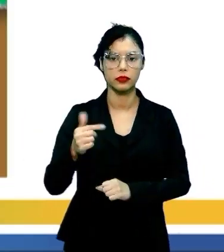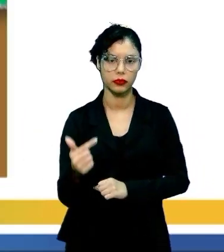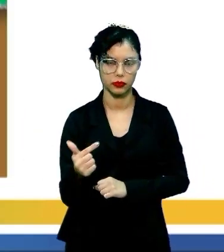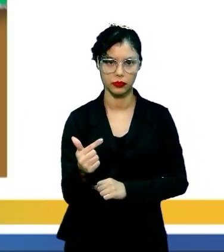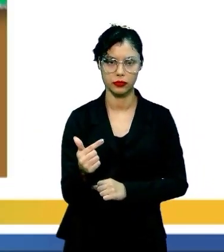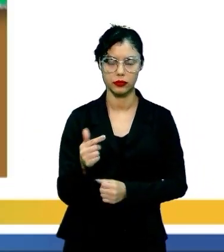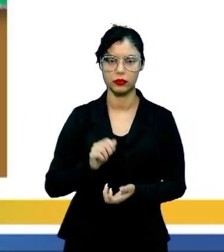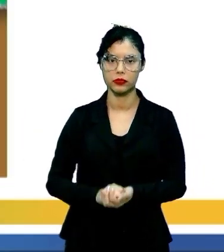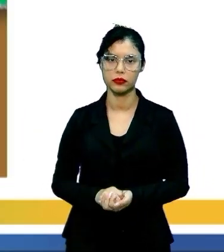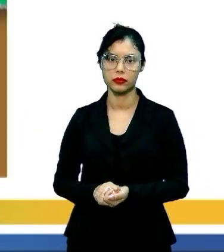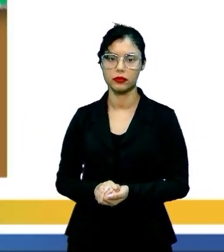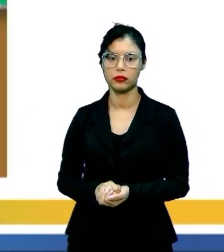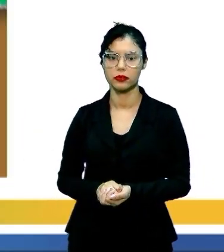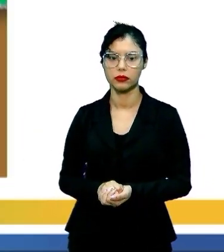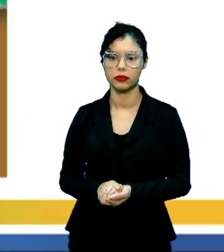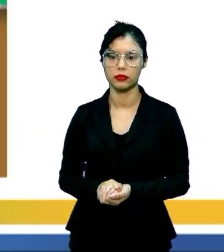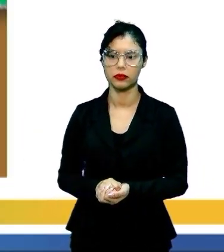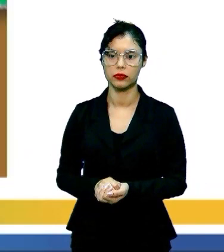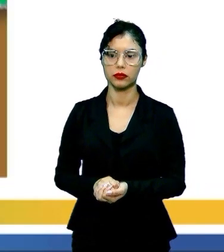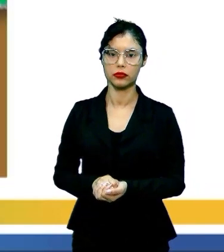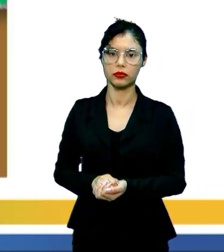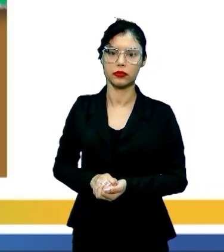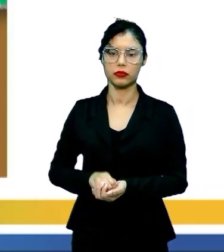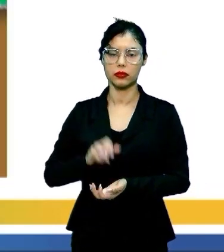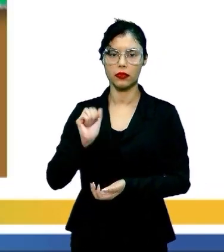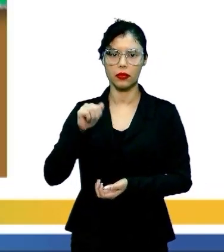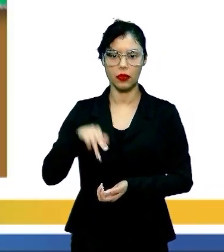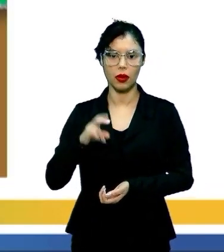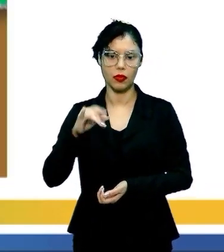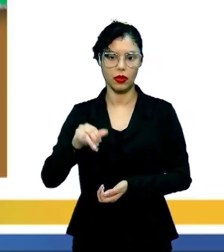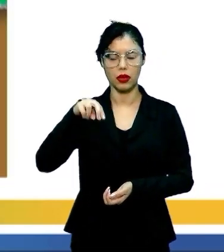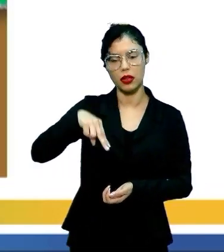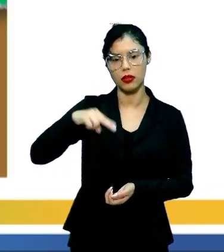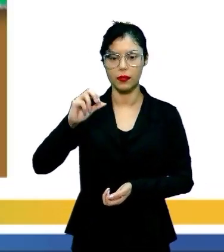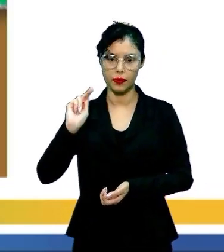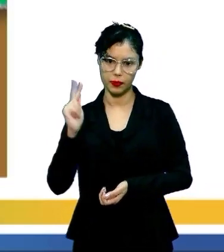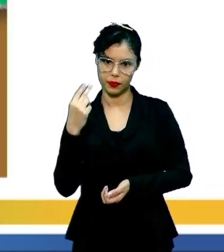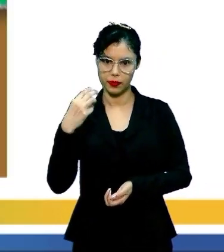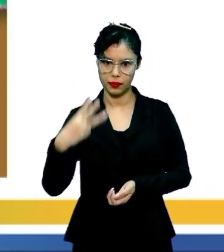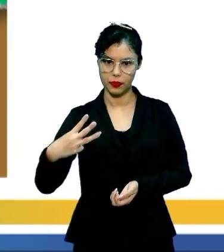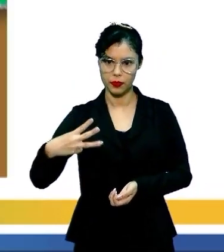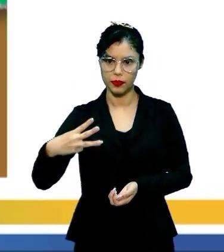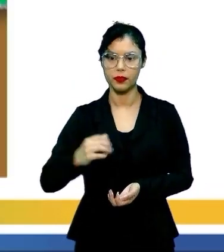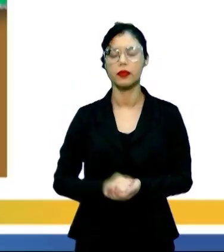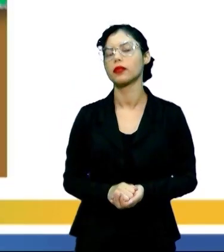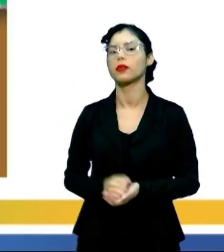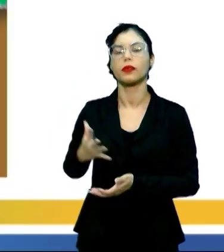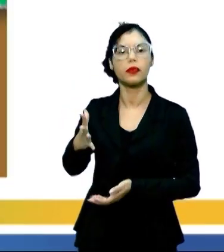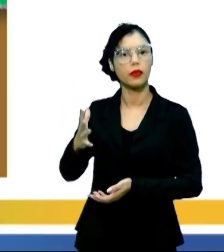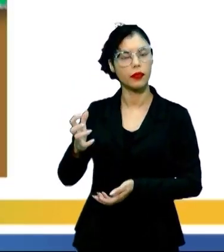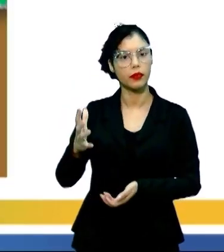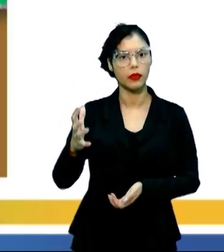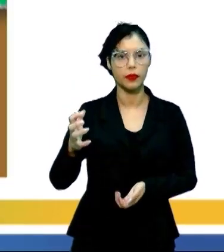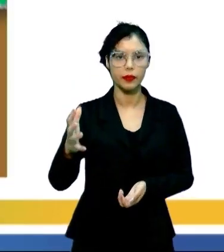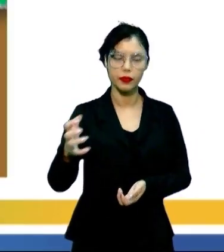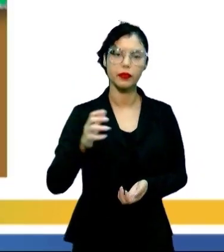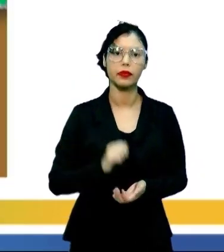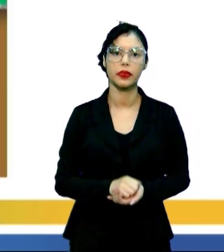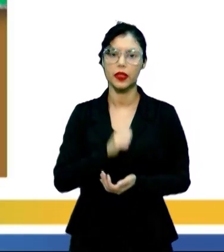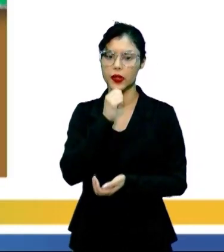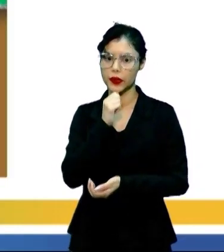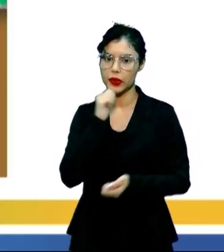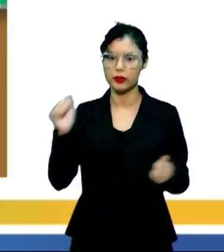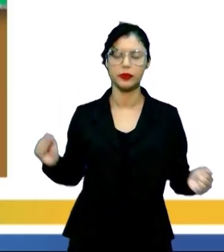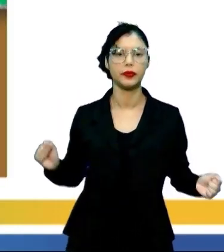nitrogênio em amônia, NH3. Tá? Existem bactérias que elas